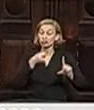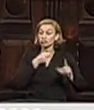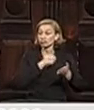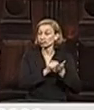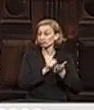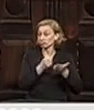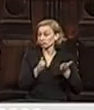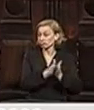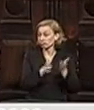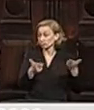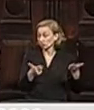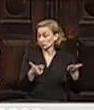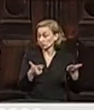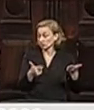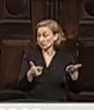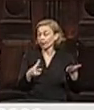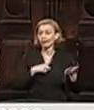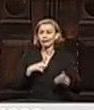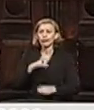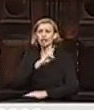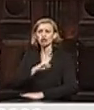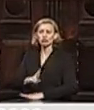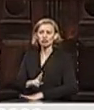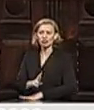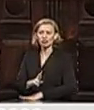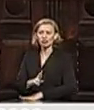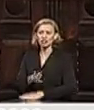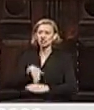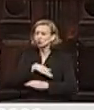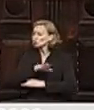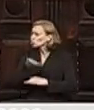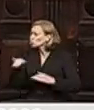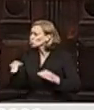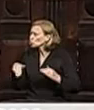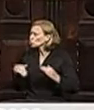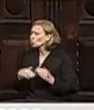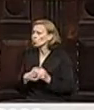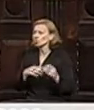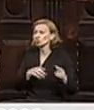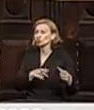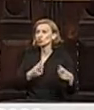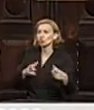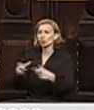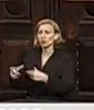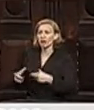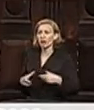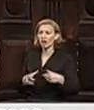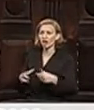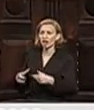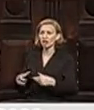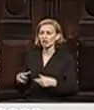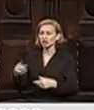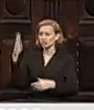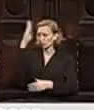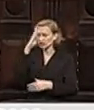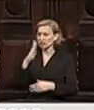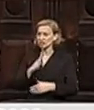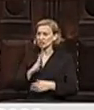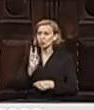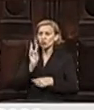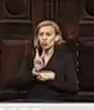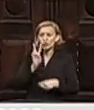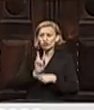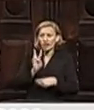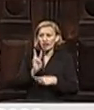Justiça, que tem a responsabilidade em todo o território nacional por velar e zelar